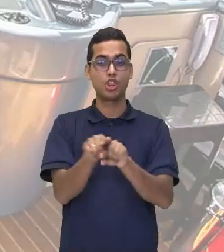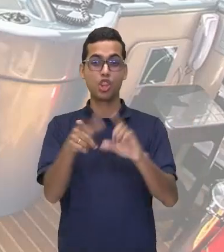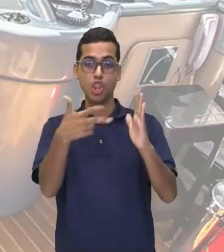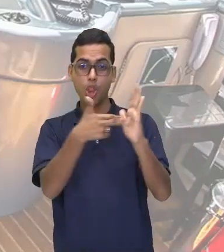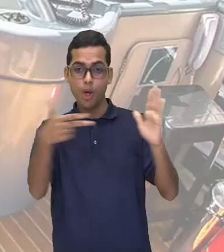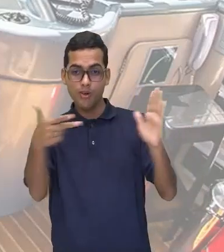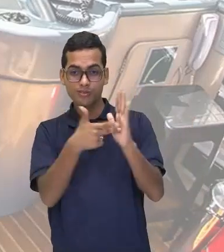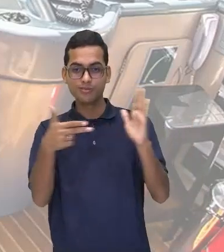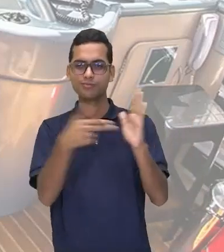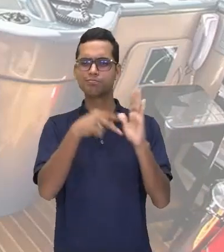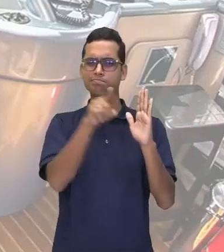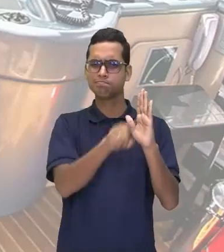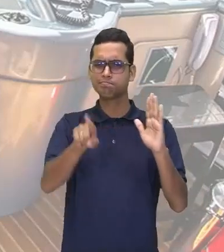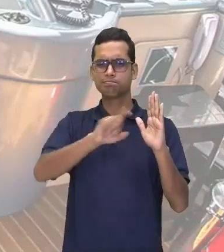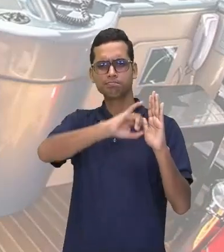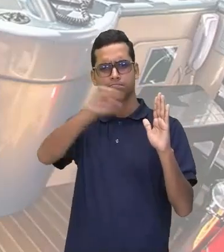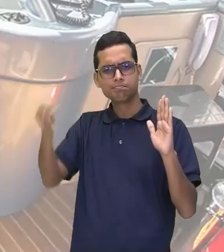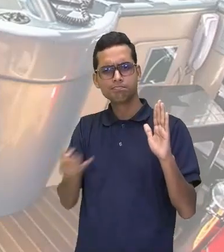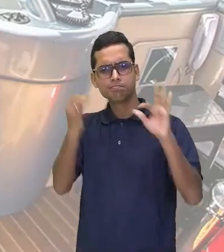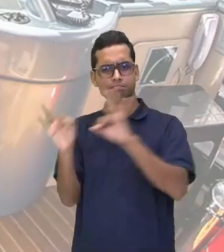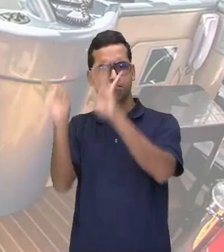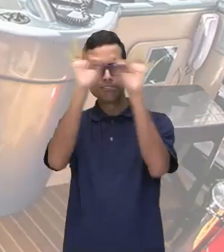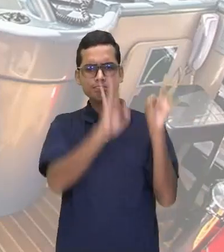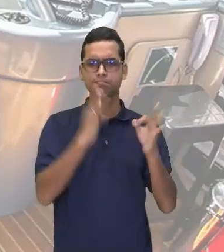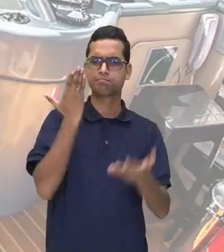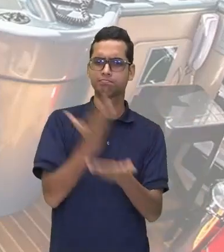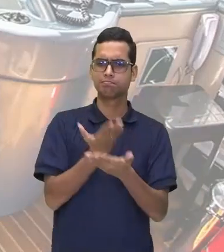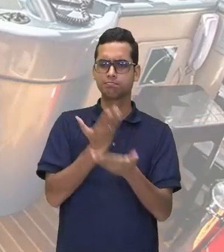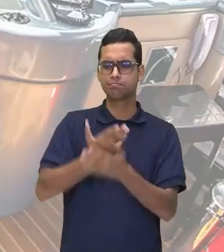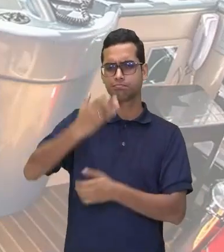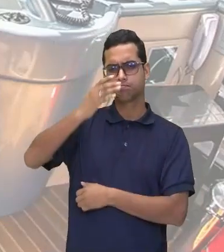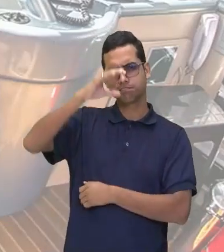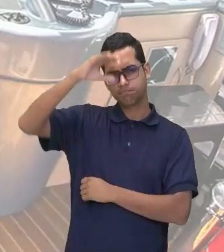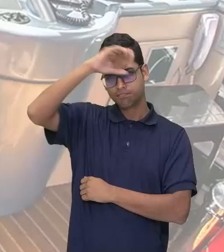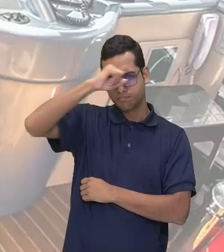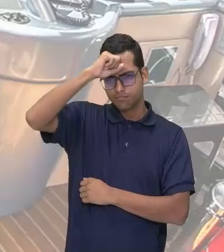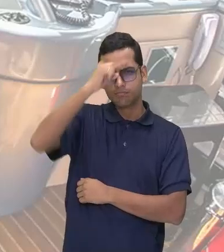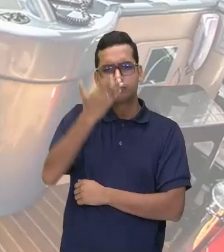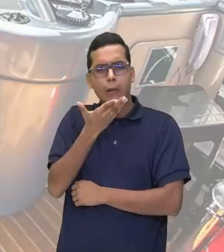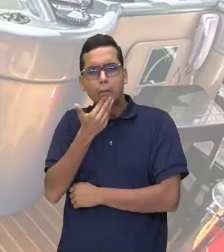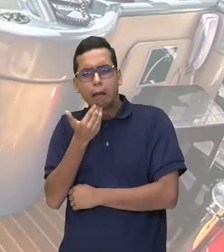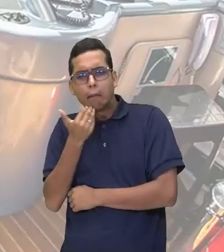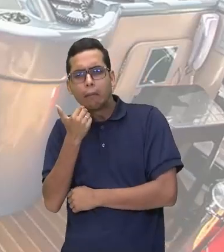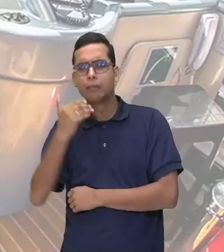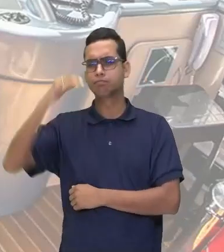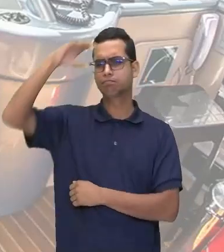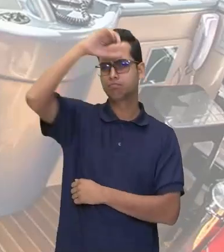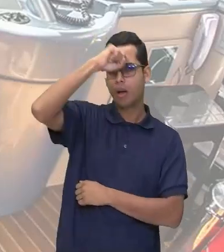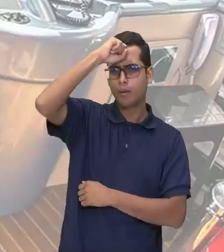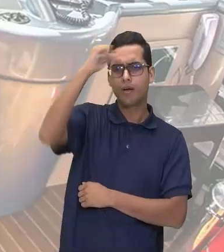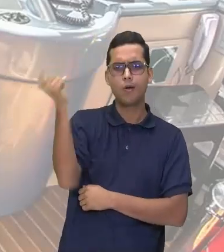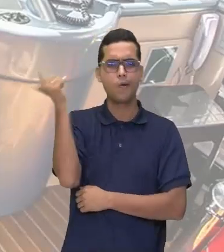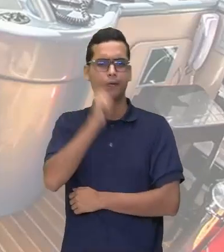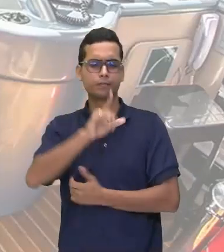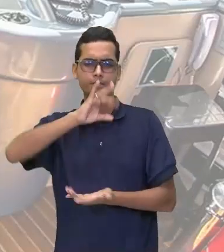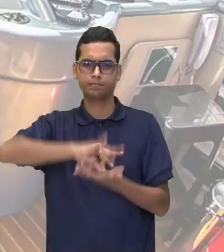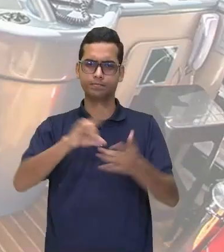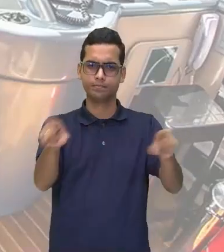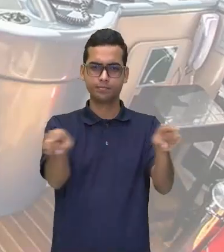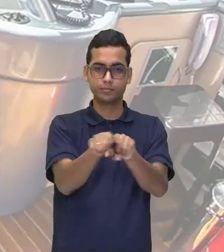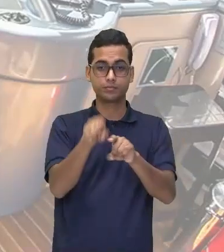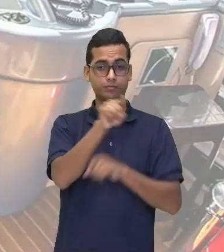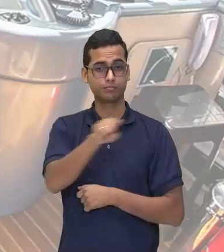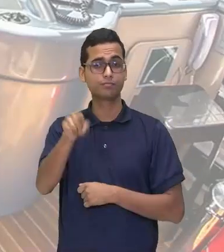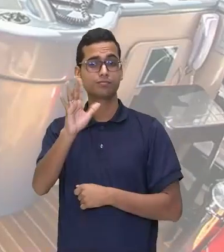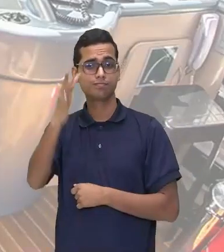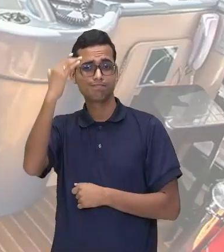aí. E agora sim, você já percebeu? Novamente trago para você um questionamento. Vocês já pararam para